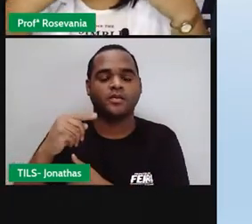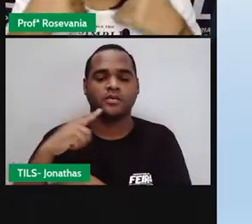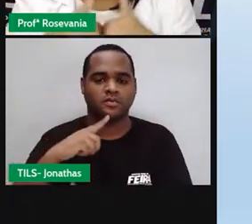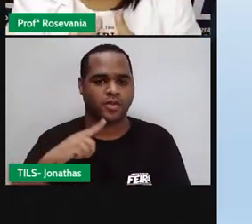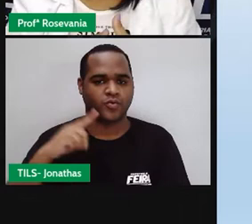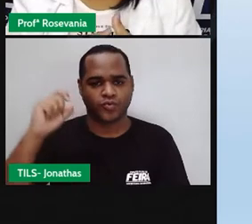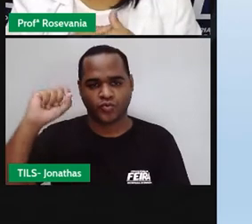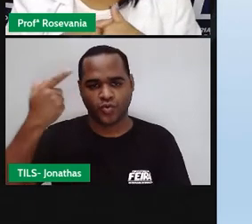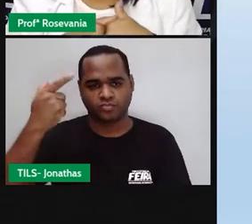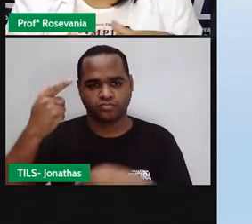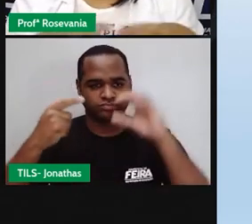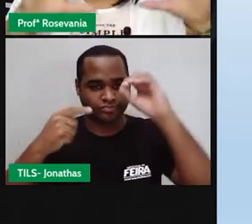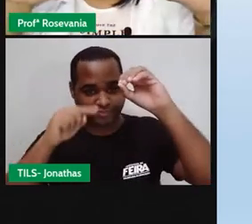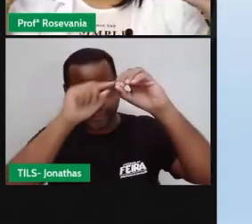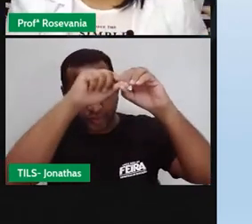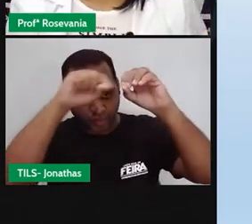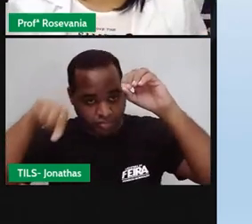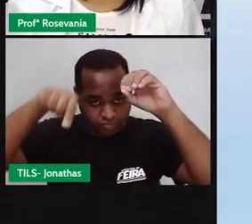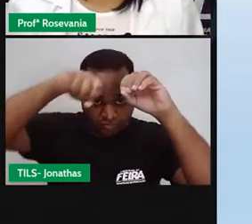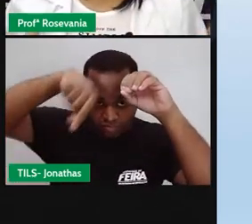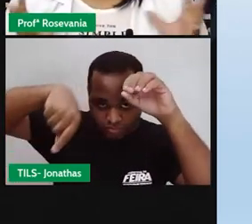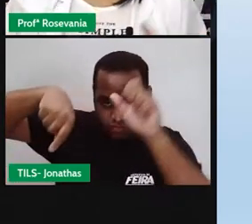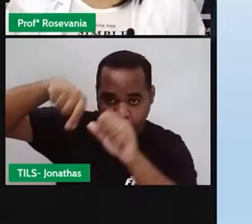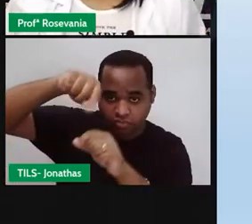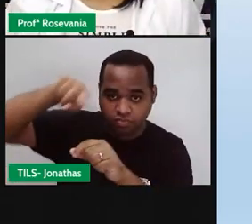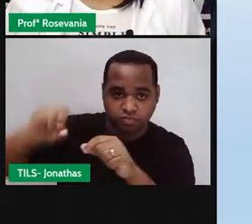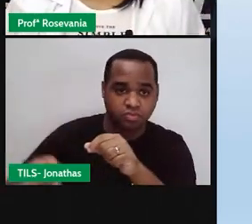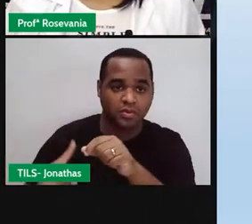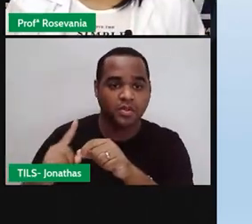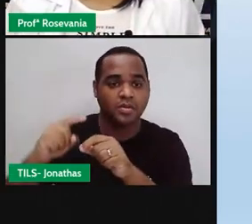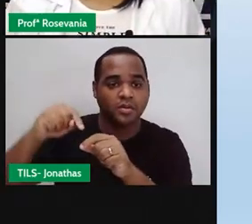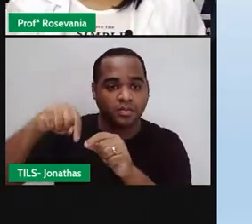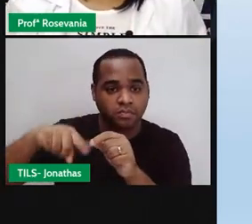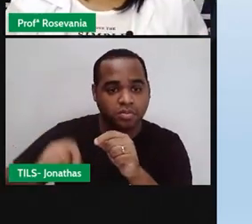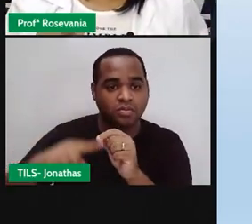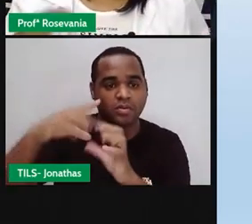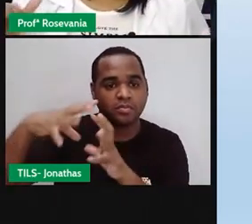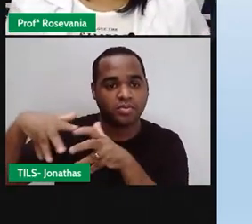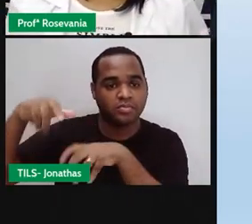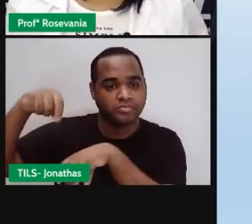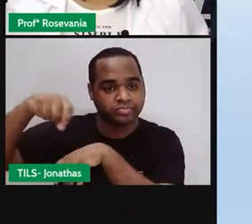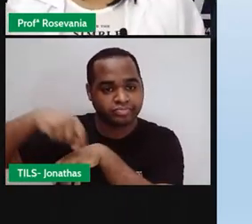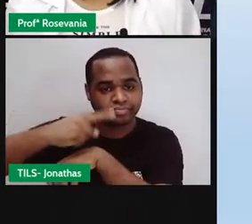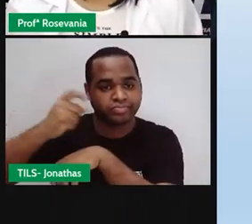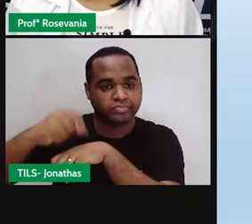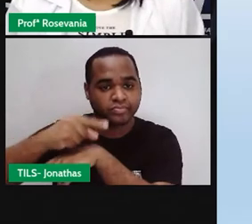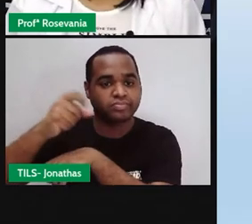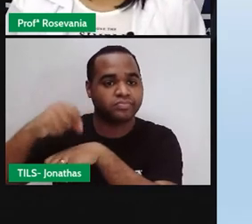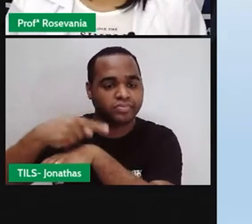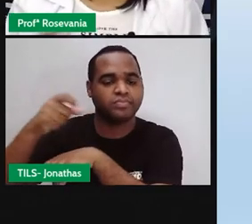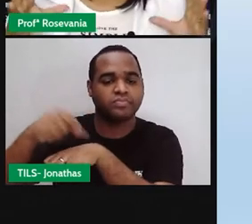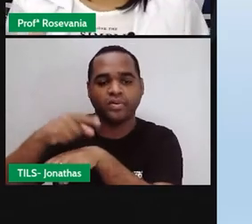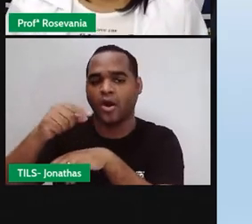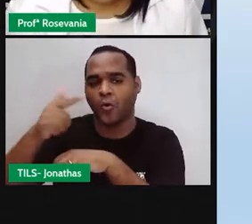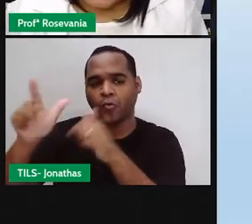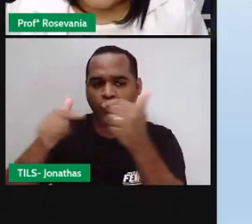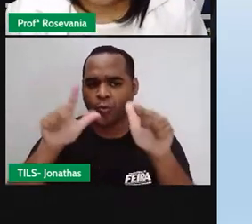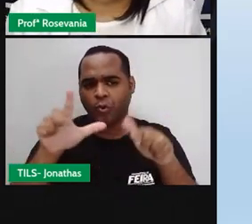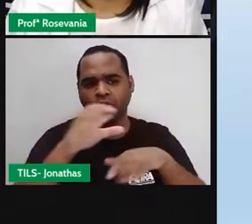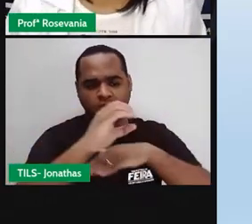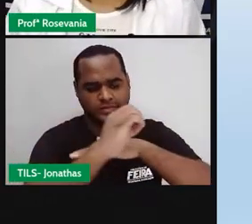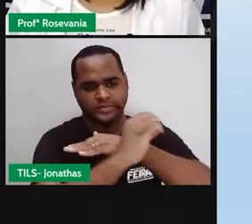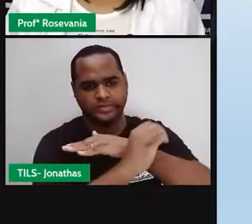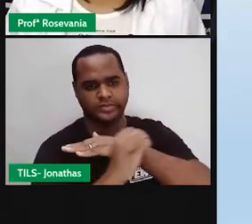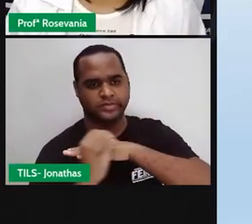solares, né, atingindo perfeitamente o planeta Terra, assim como os outros planetas, né, do sistema solar, mas nós vamos falar